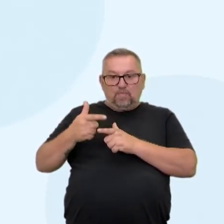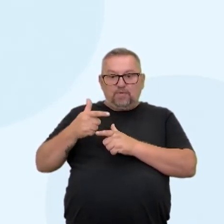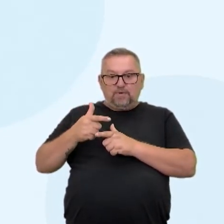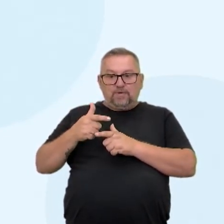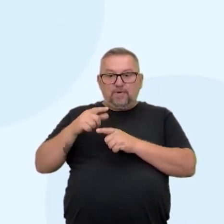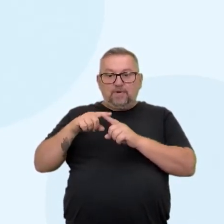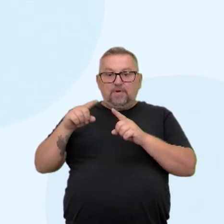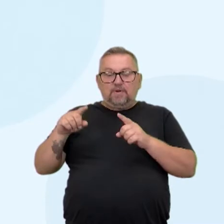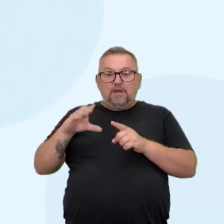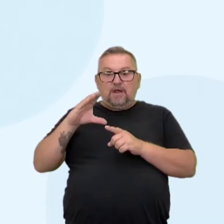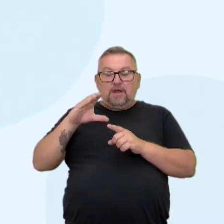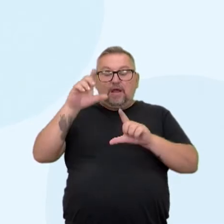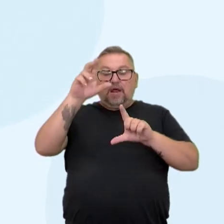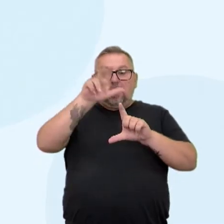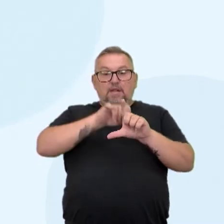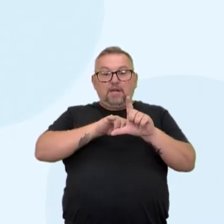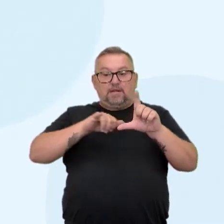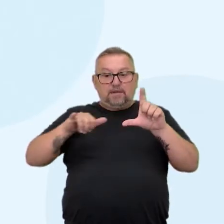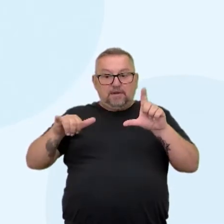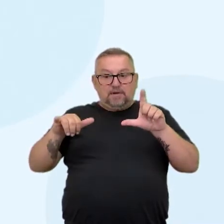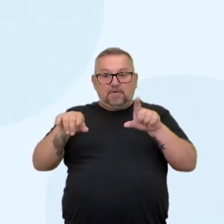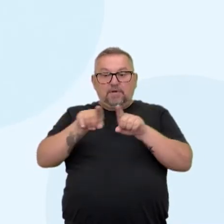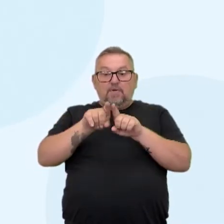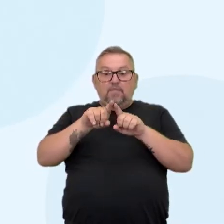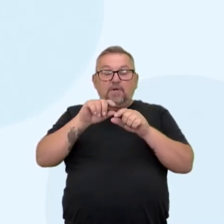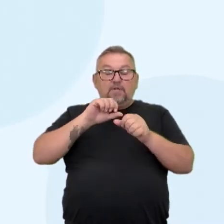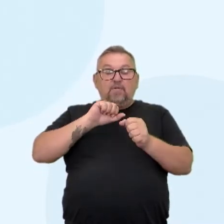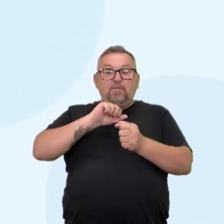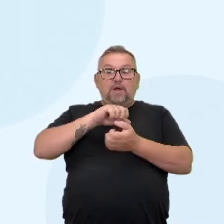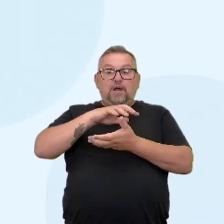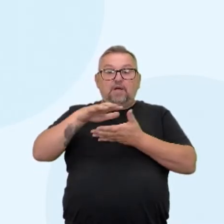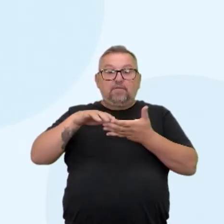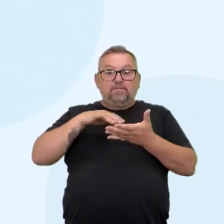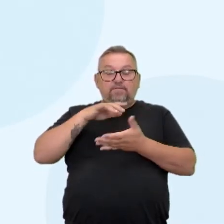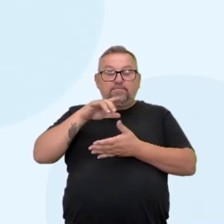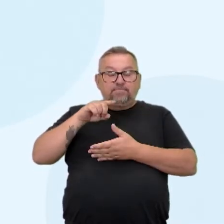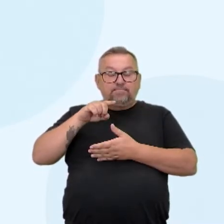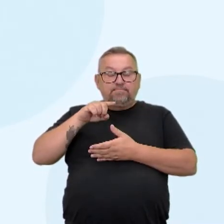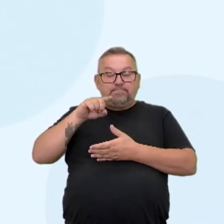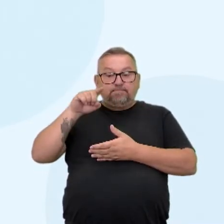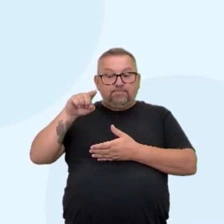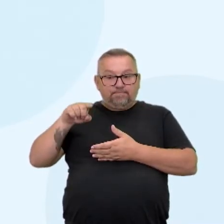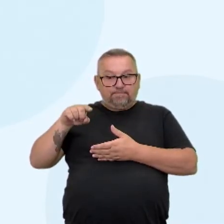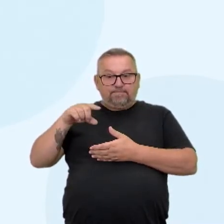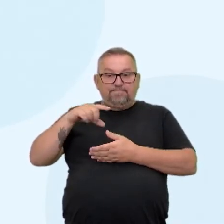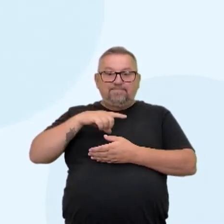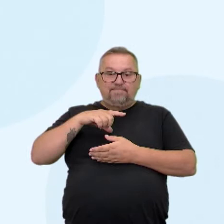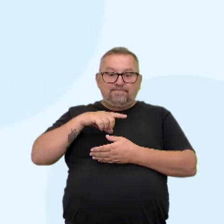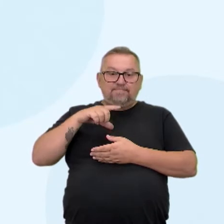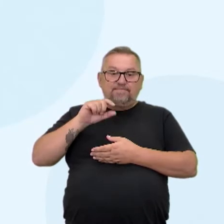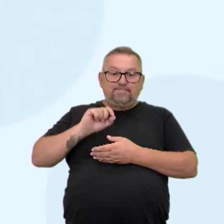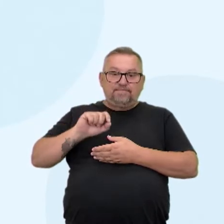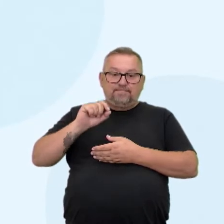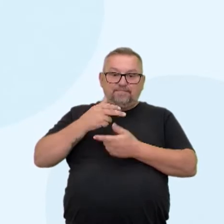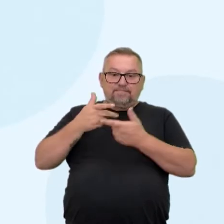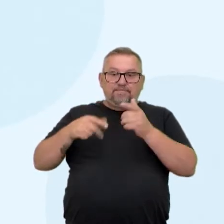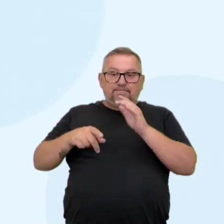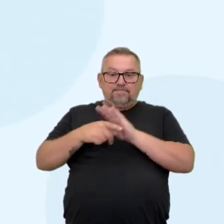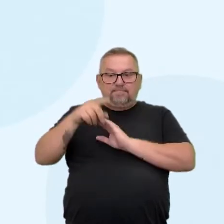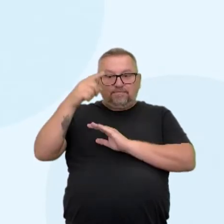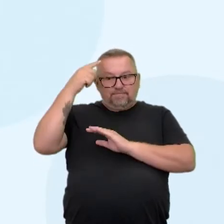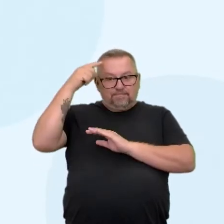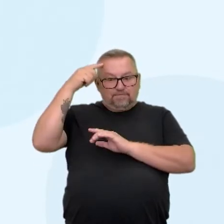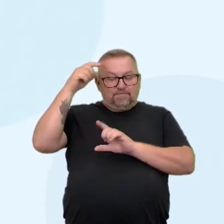sobre cartesianismo sobre a própria revolução científica Então a gente tem aí obras fundamentais do pensamento